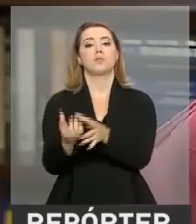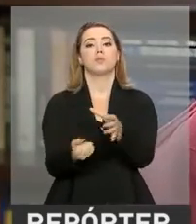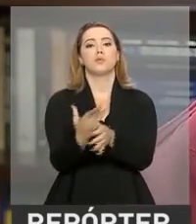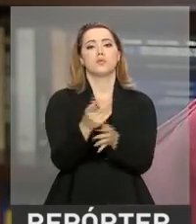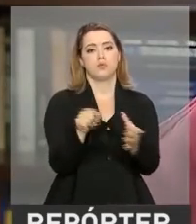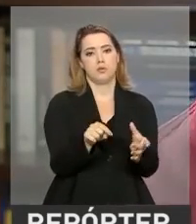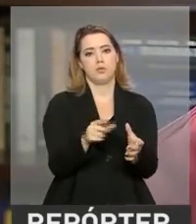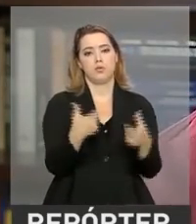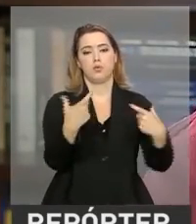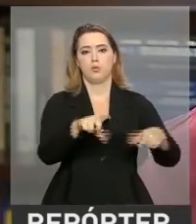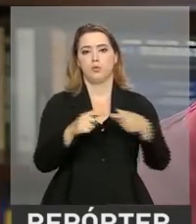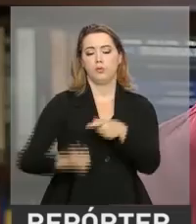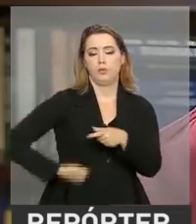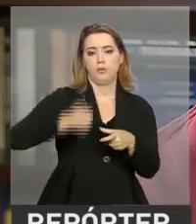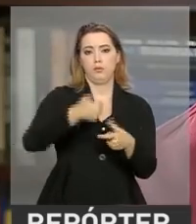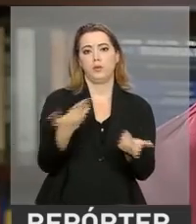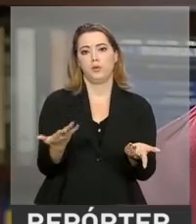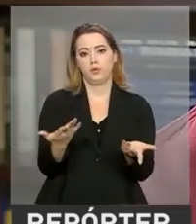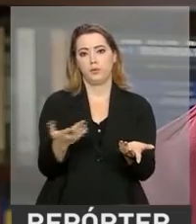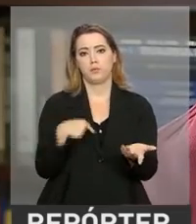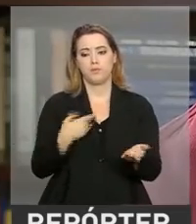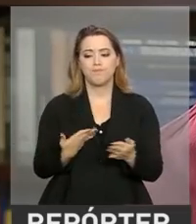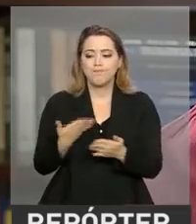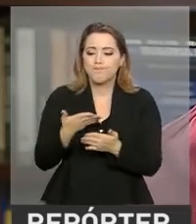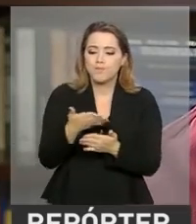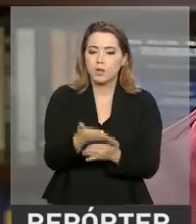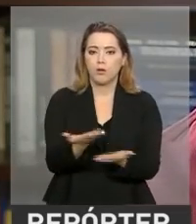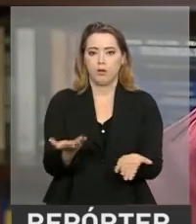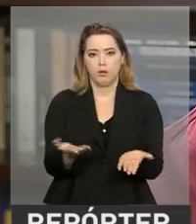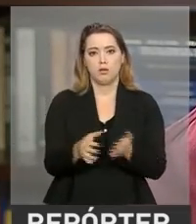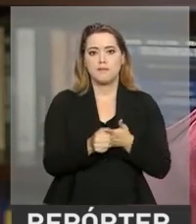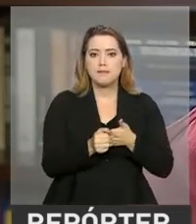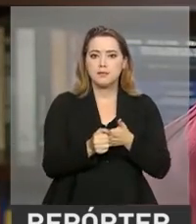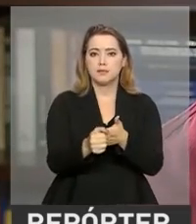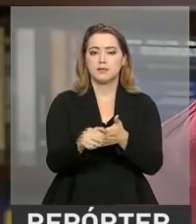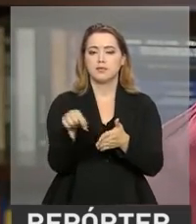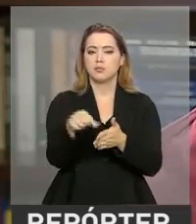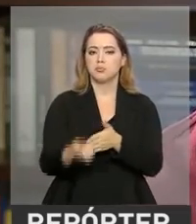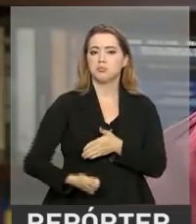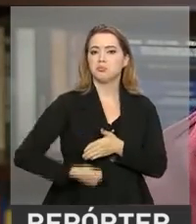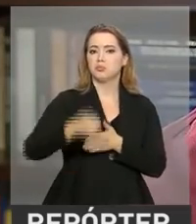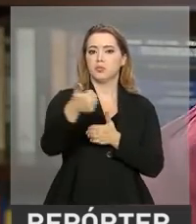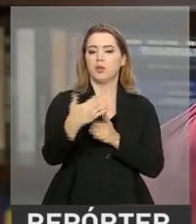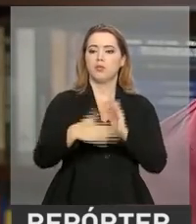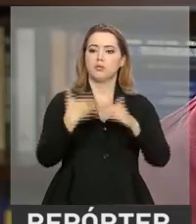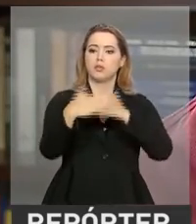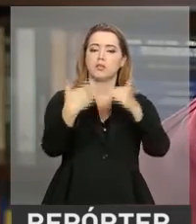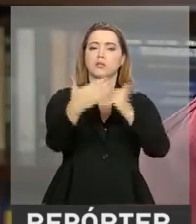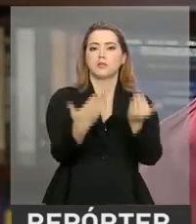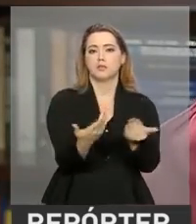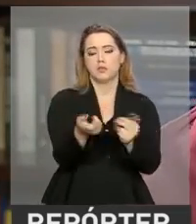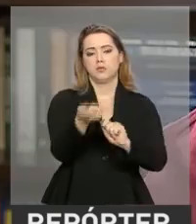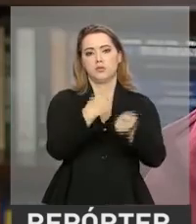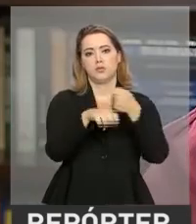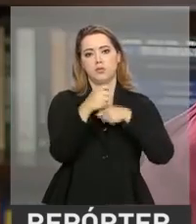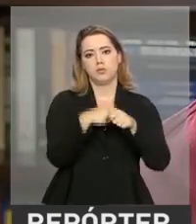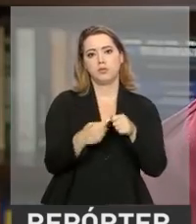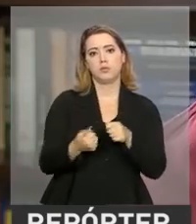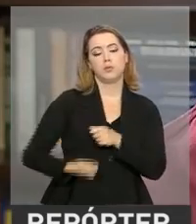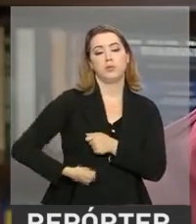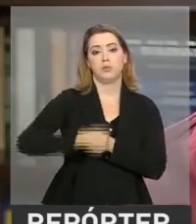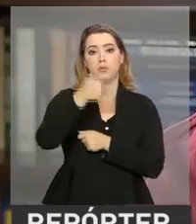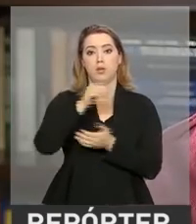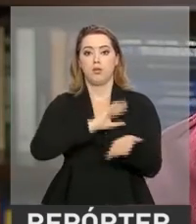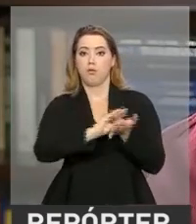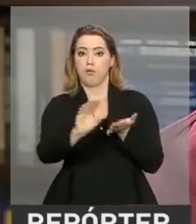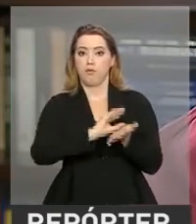cenário favorável que leva de uma maneira bastante positiva ao crescimento da economia, a maiores